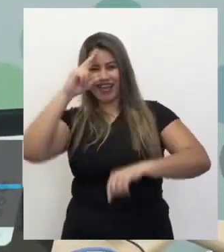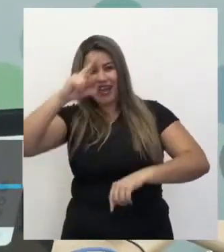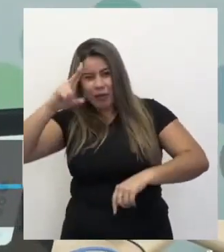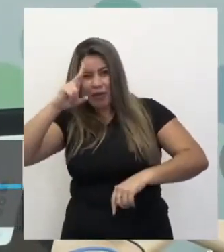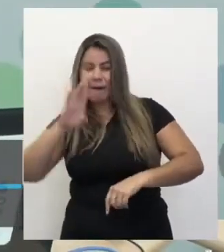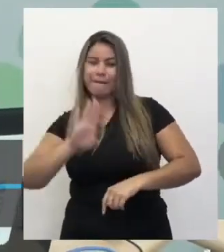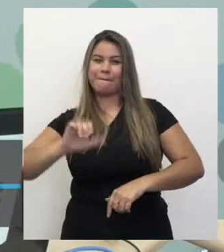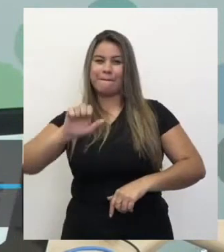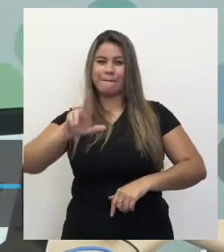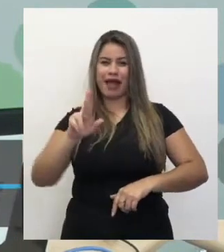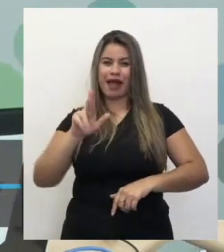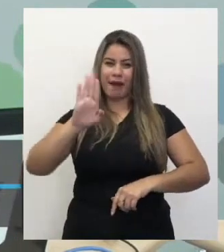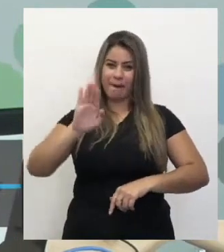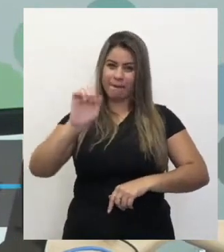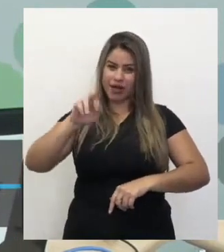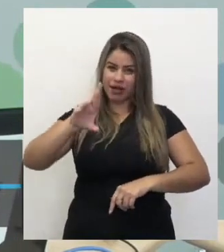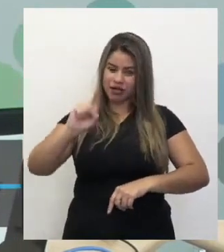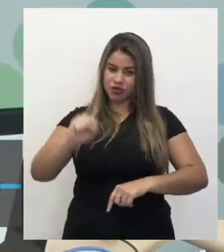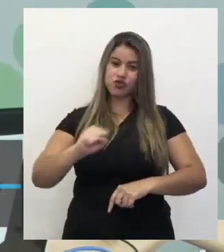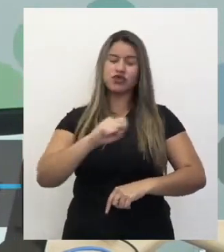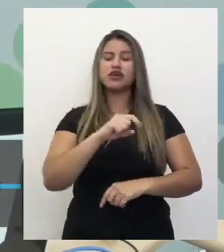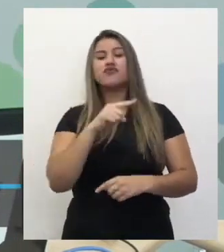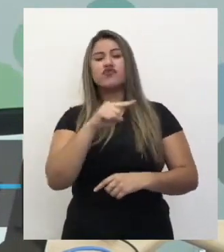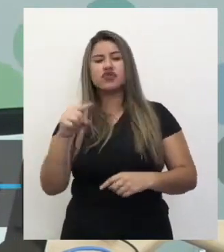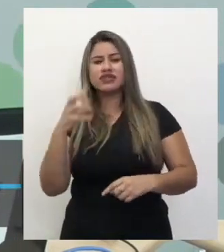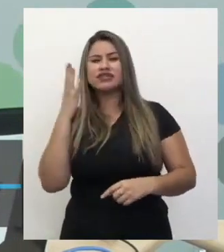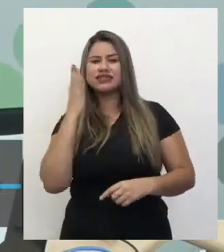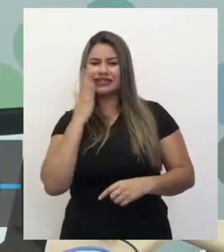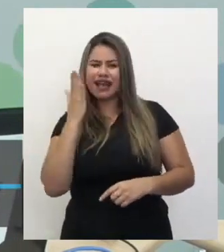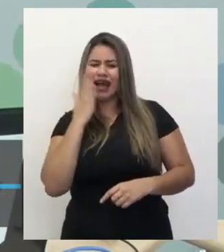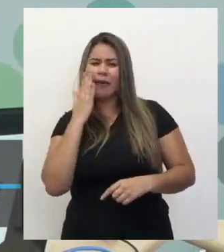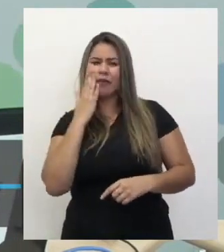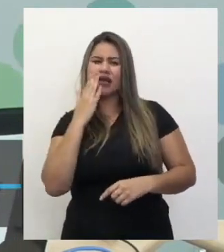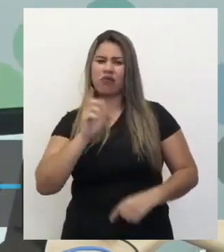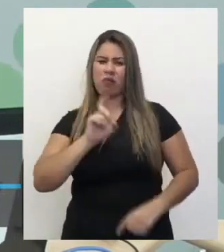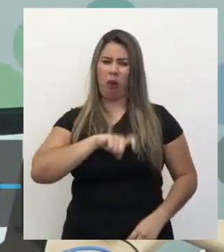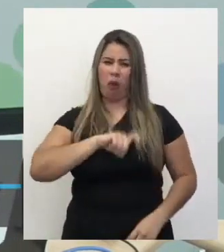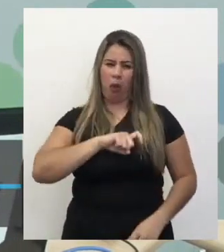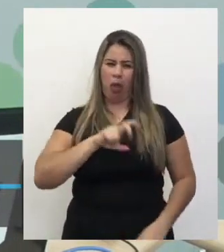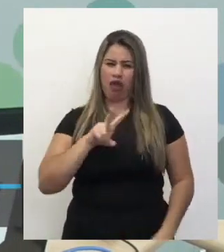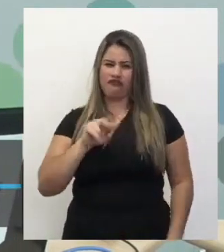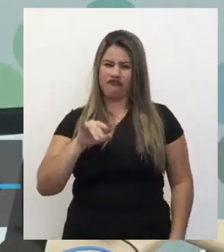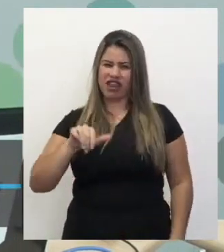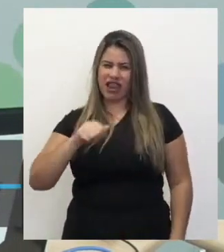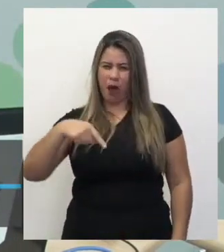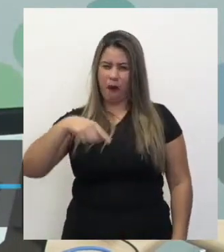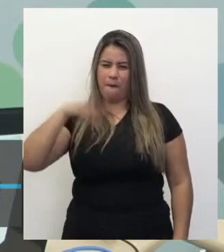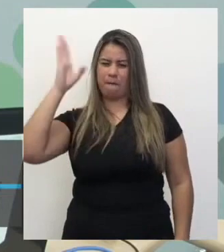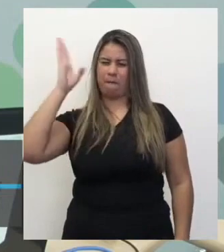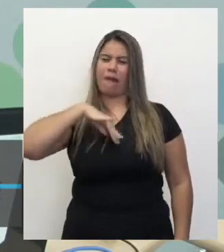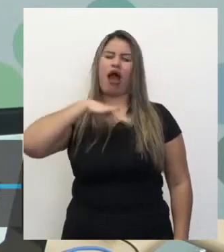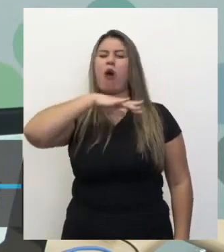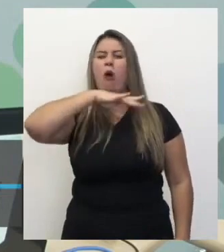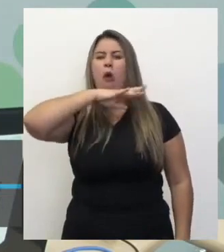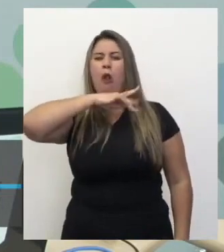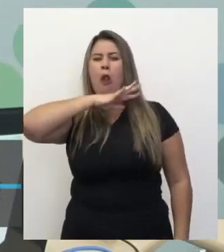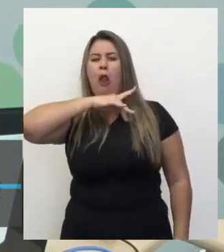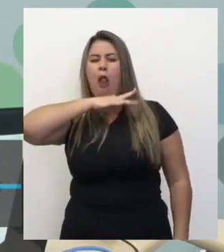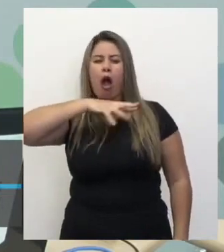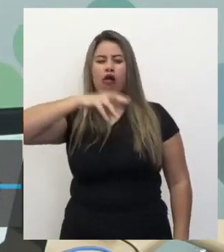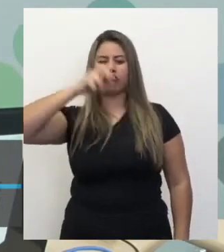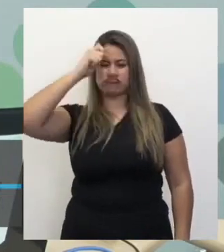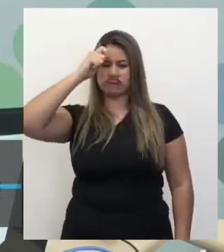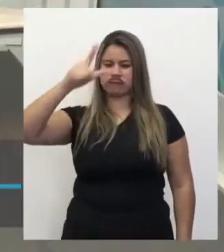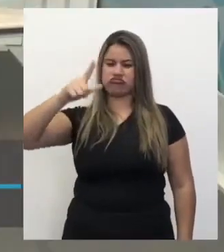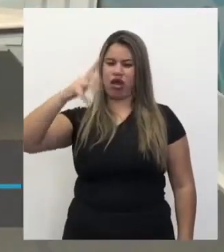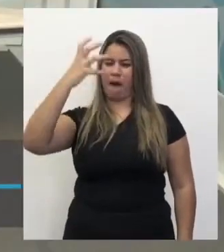E hoje, quem nunca ouviu o termo um vilão, né? Como alguém mal, alguém que não tem cultura, não é